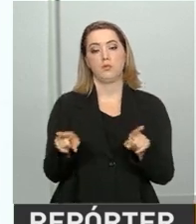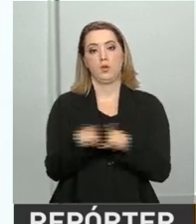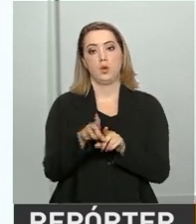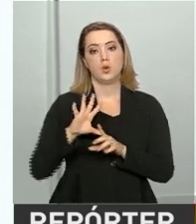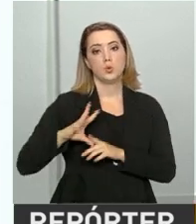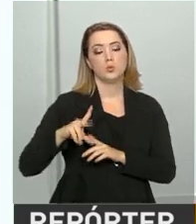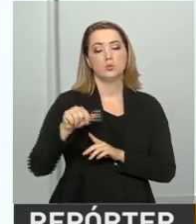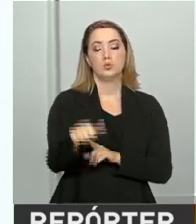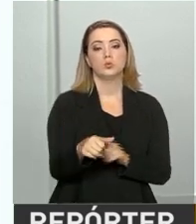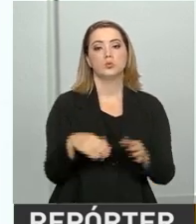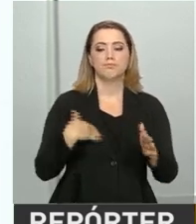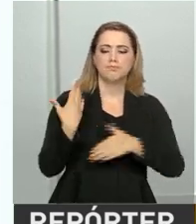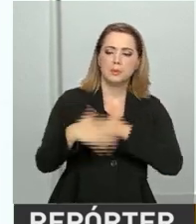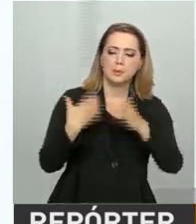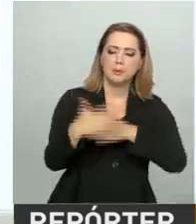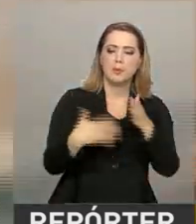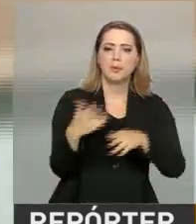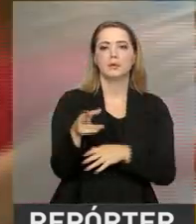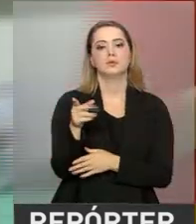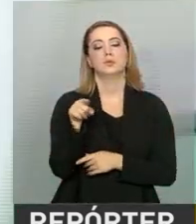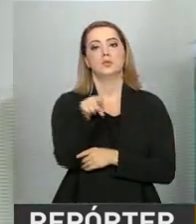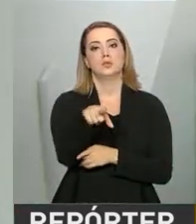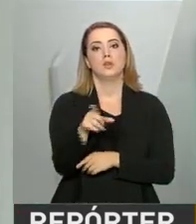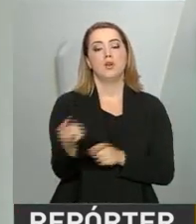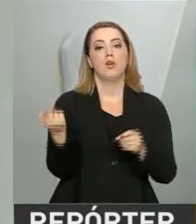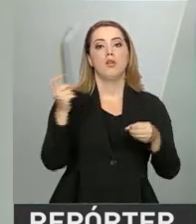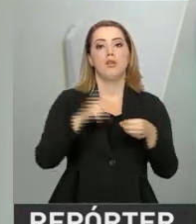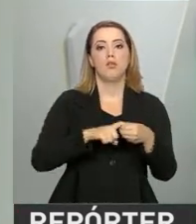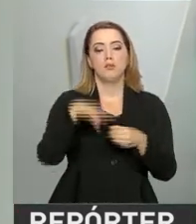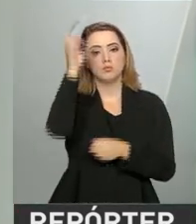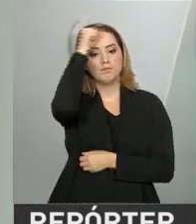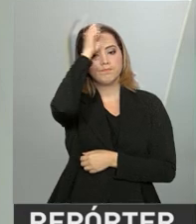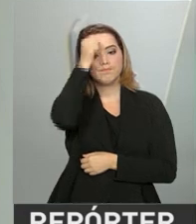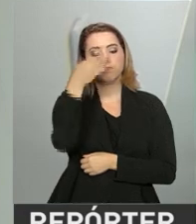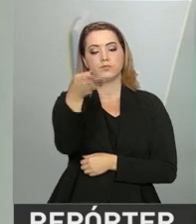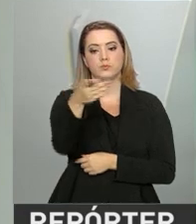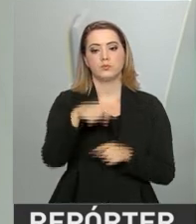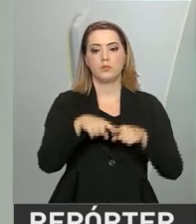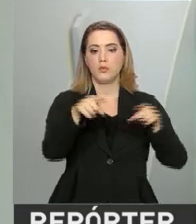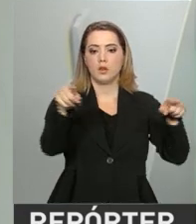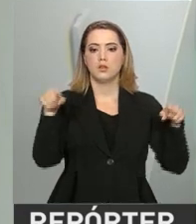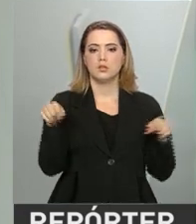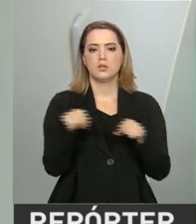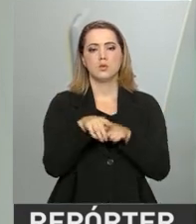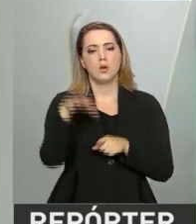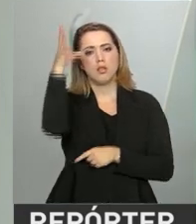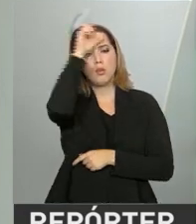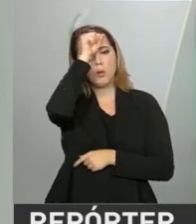acelerar a recuperação dos pacientes neste quarto por exemplo as pessoas